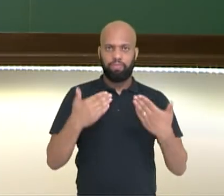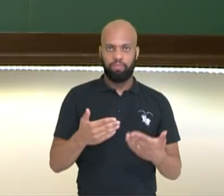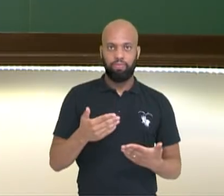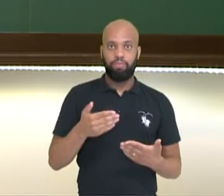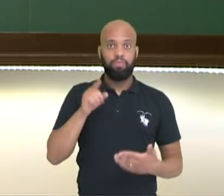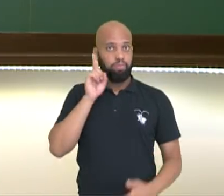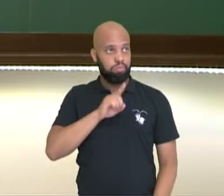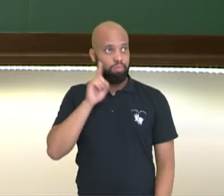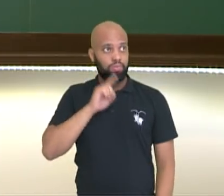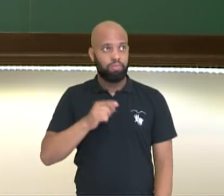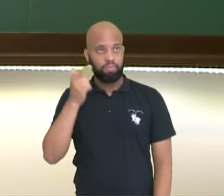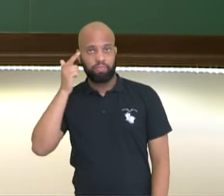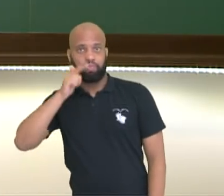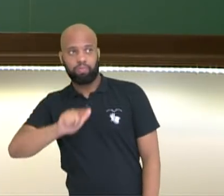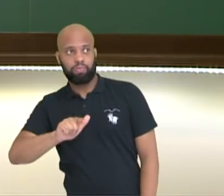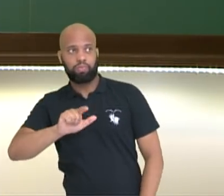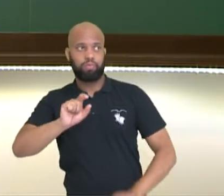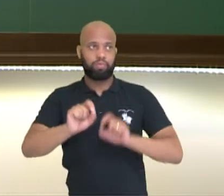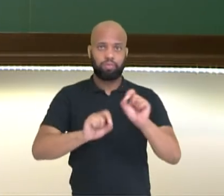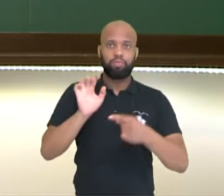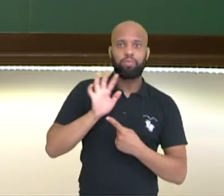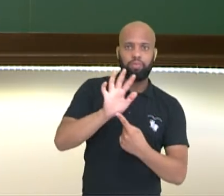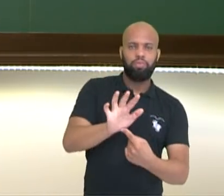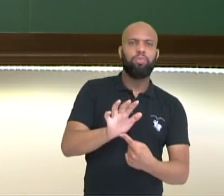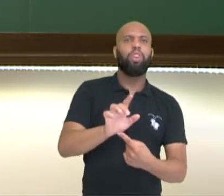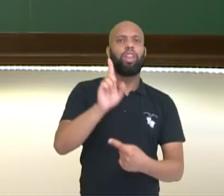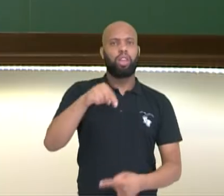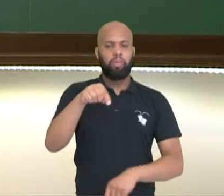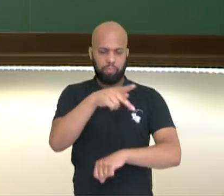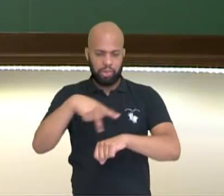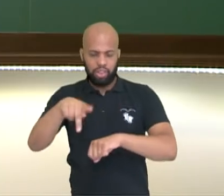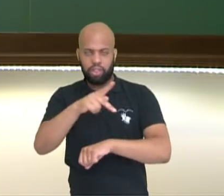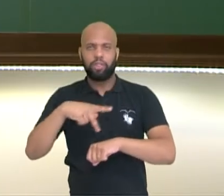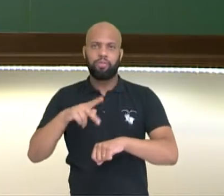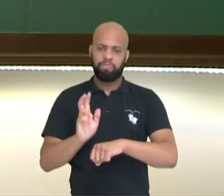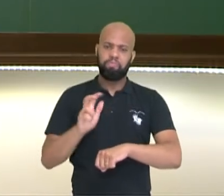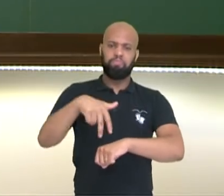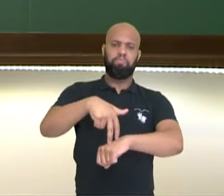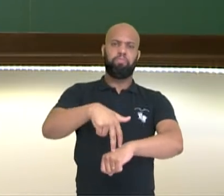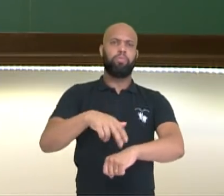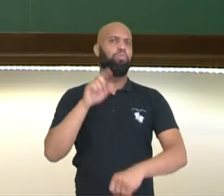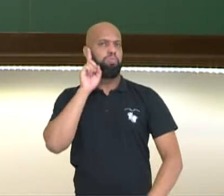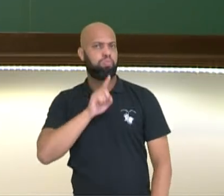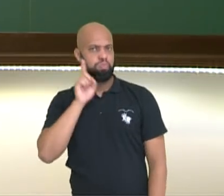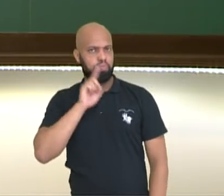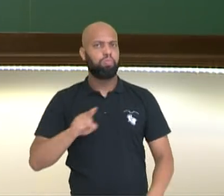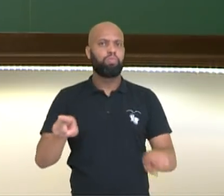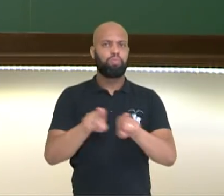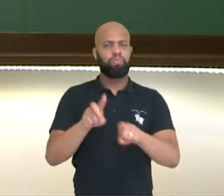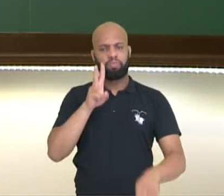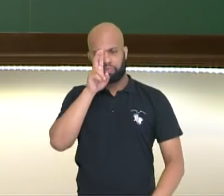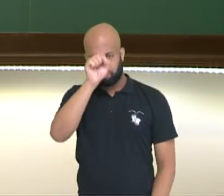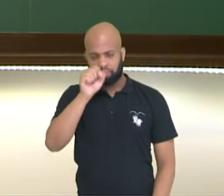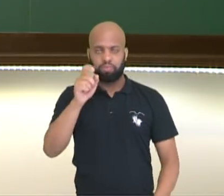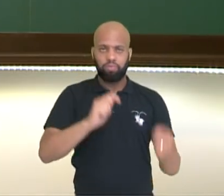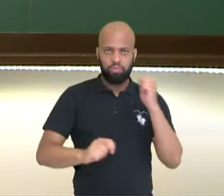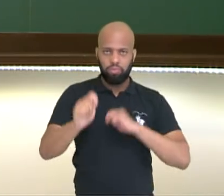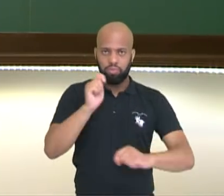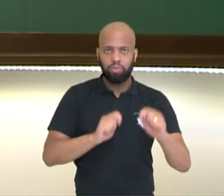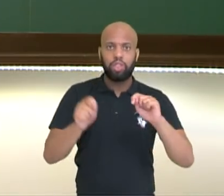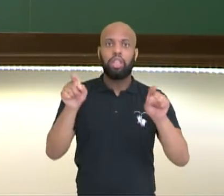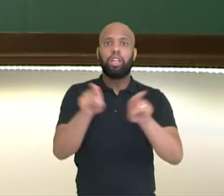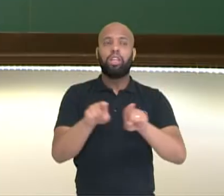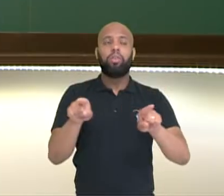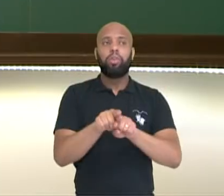conseguem se demonstrar enquanto um país bastante rico, bastante forte economicamente em função dos